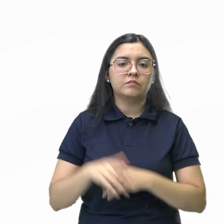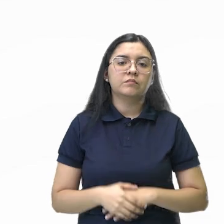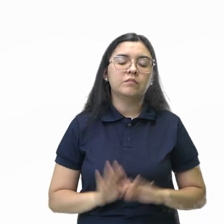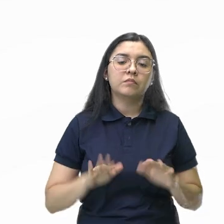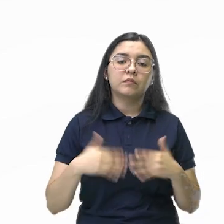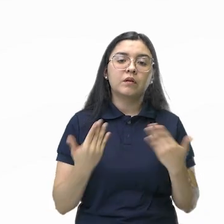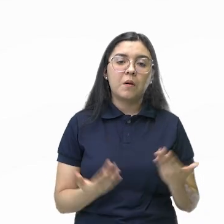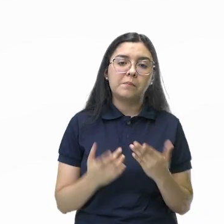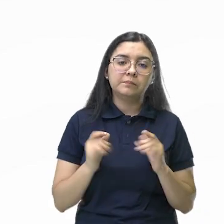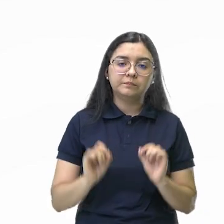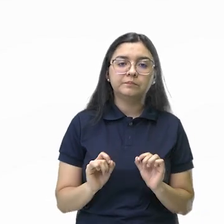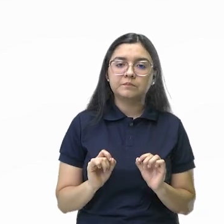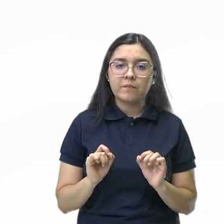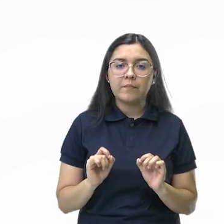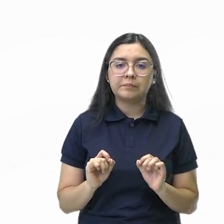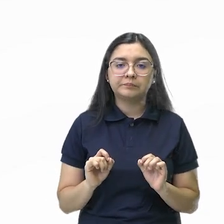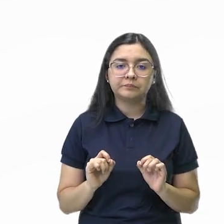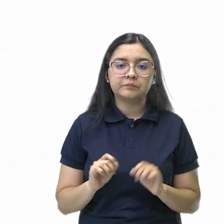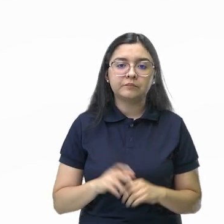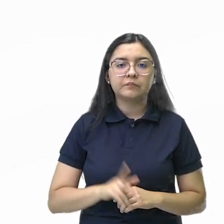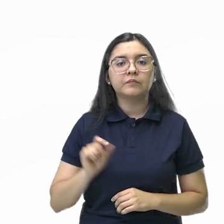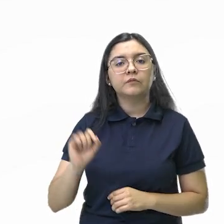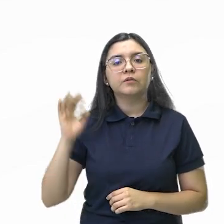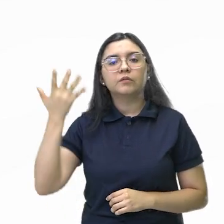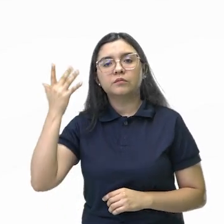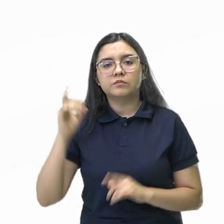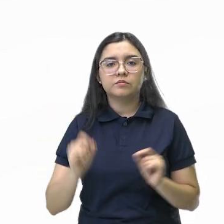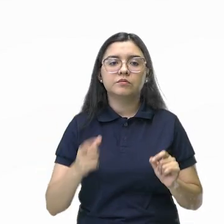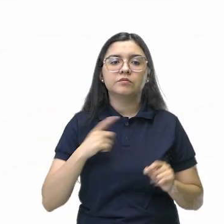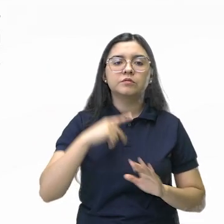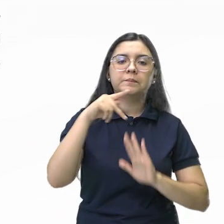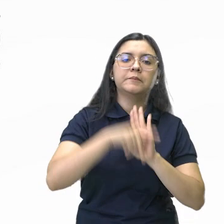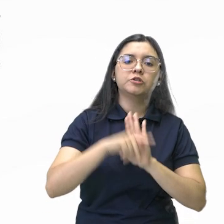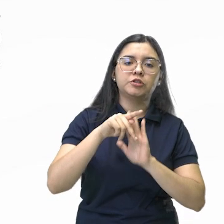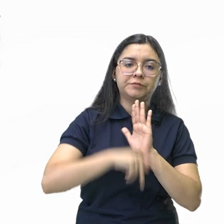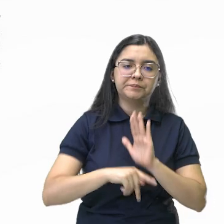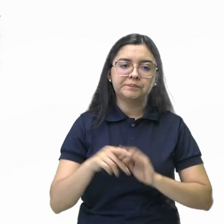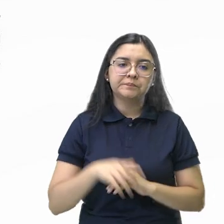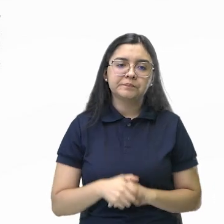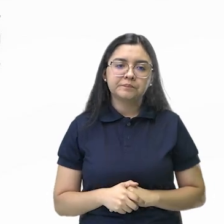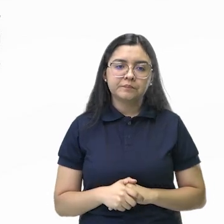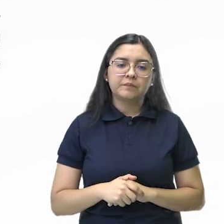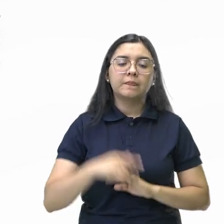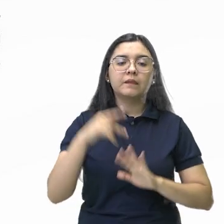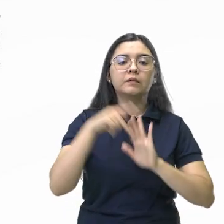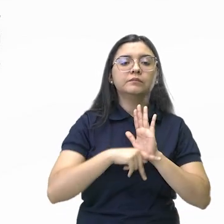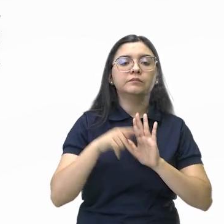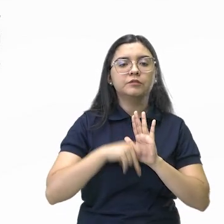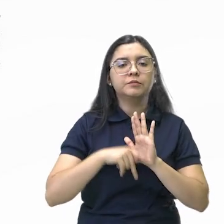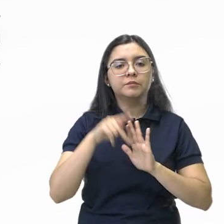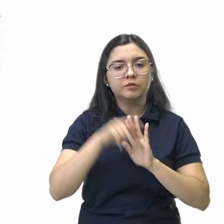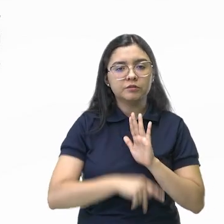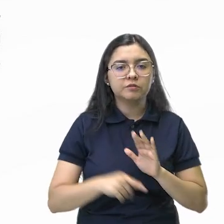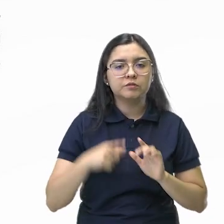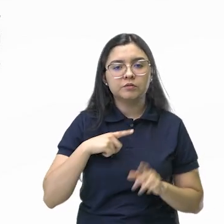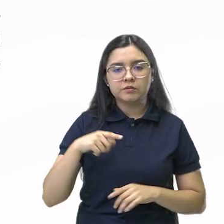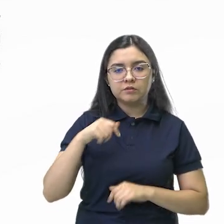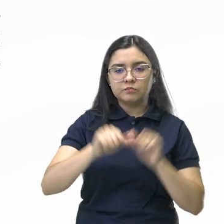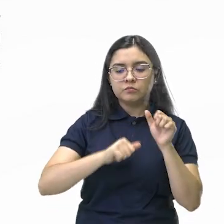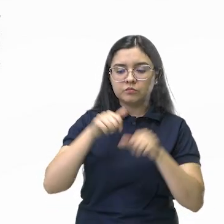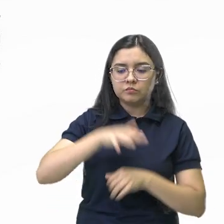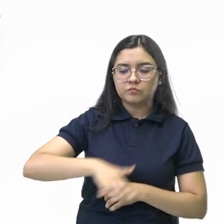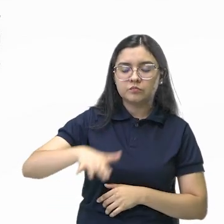Filadélfia. Então, o que aconteceu nesse projeto? O programa ele vitalizou o